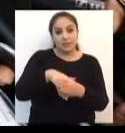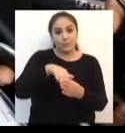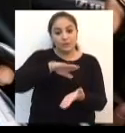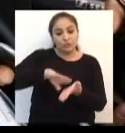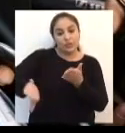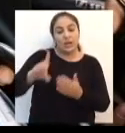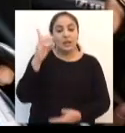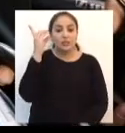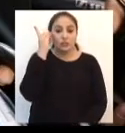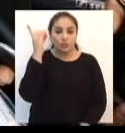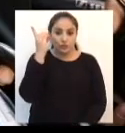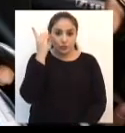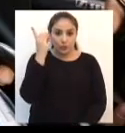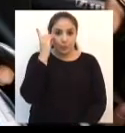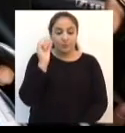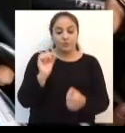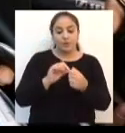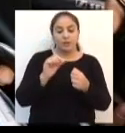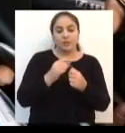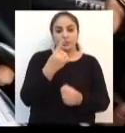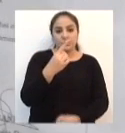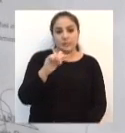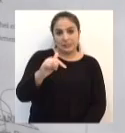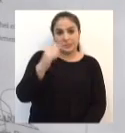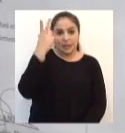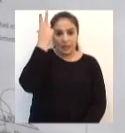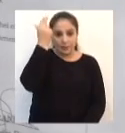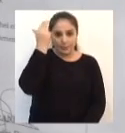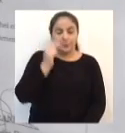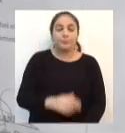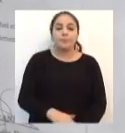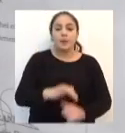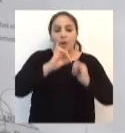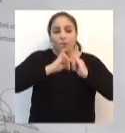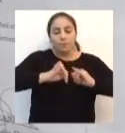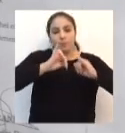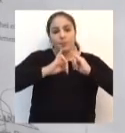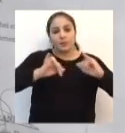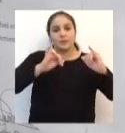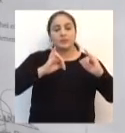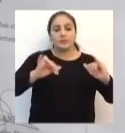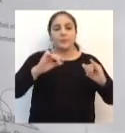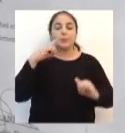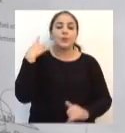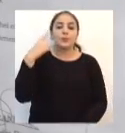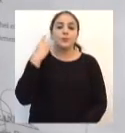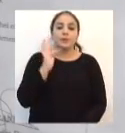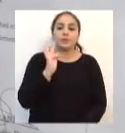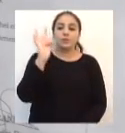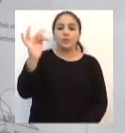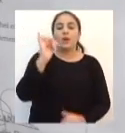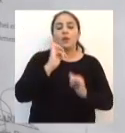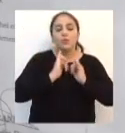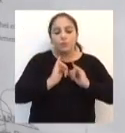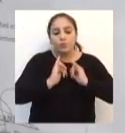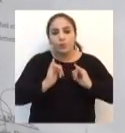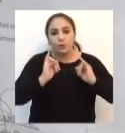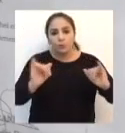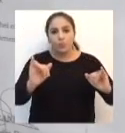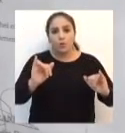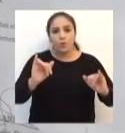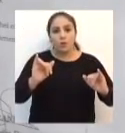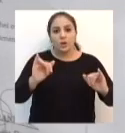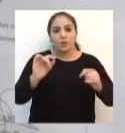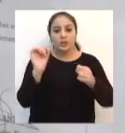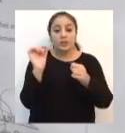Rousseff, realizada em 17 de abril. Em nota à imprensa, o deputado federal anunciou a decisão de